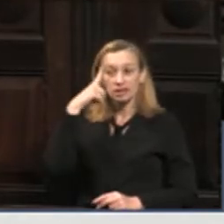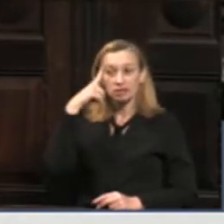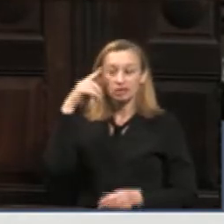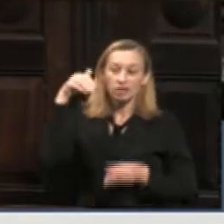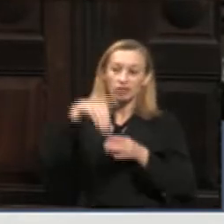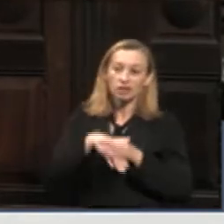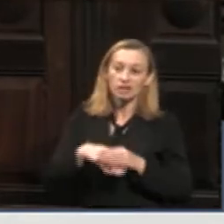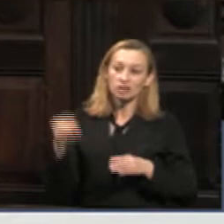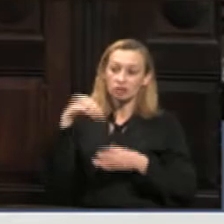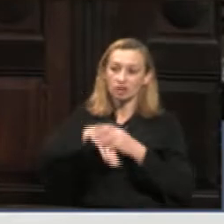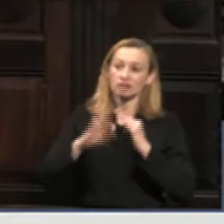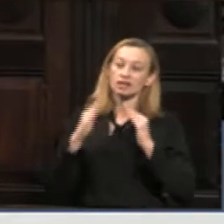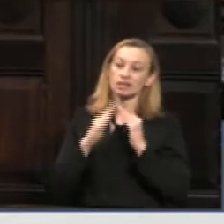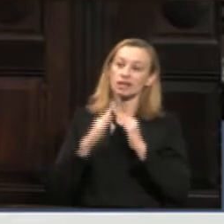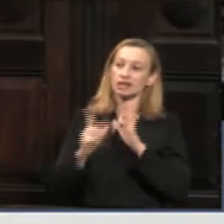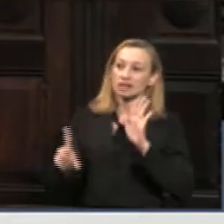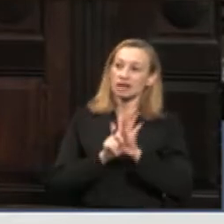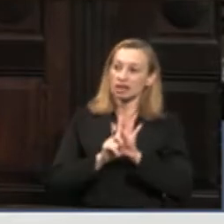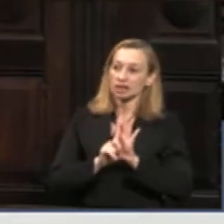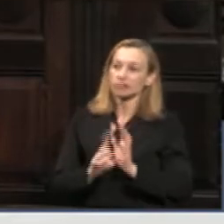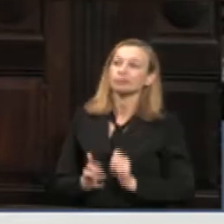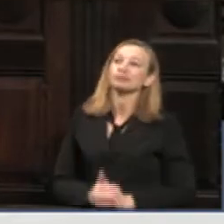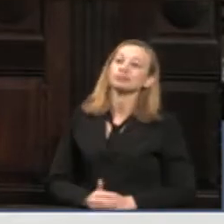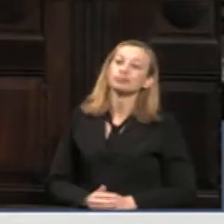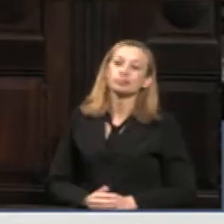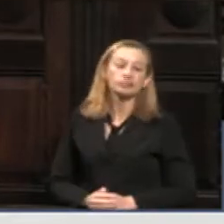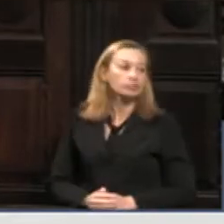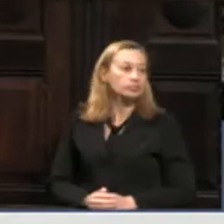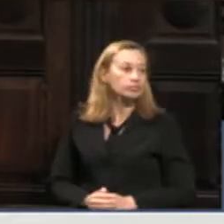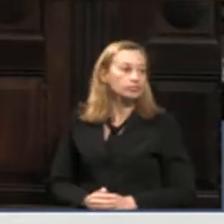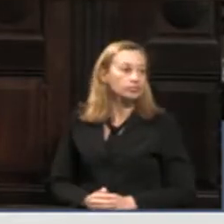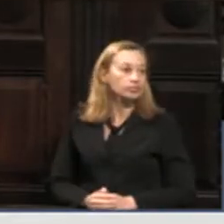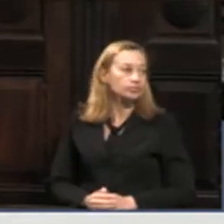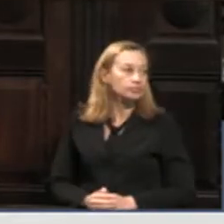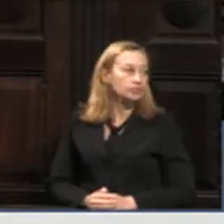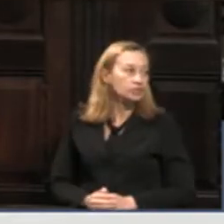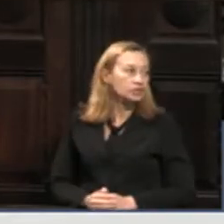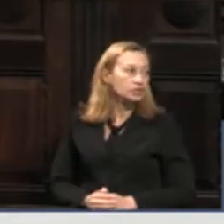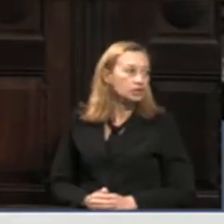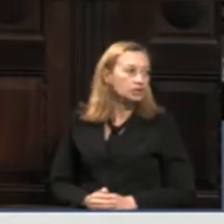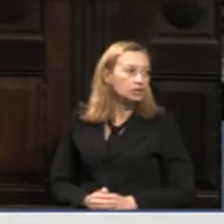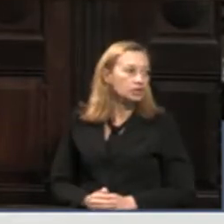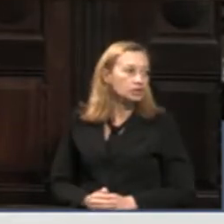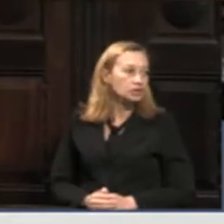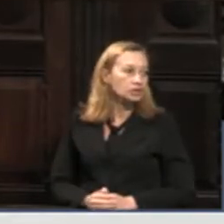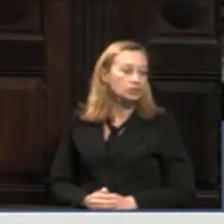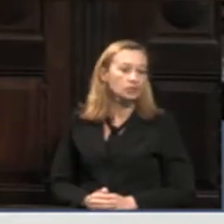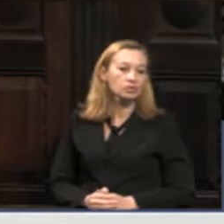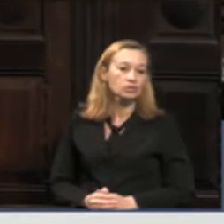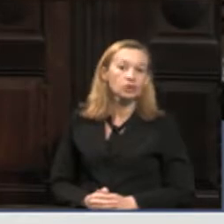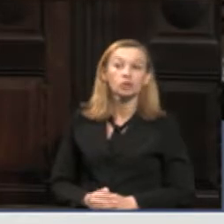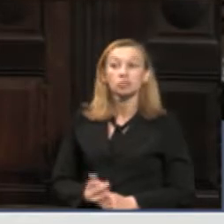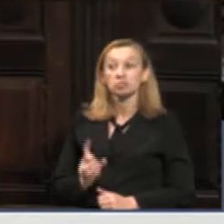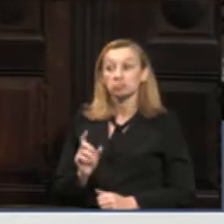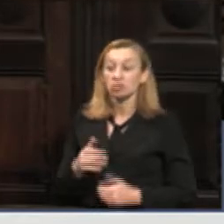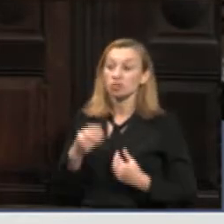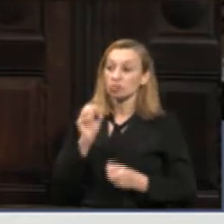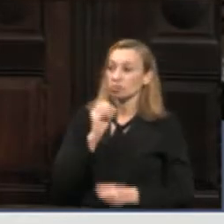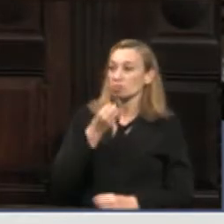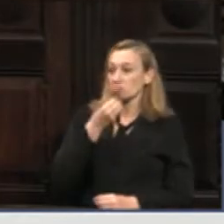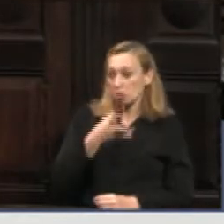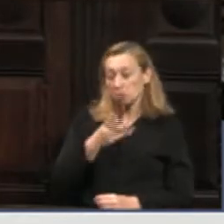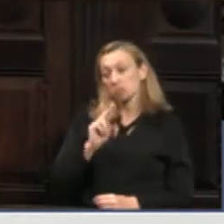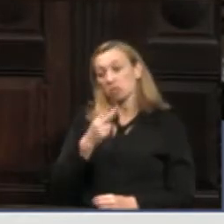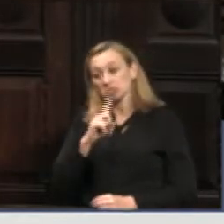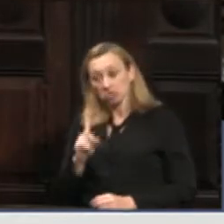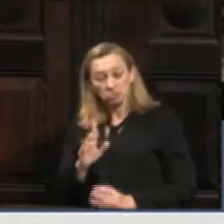quiçá, analisando o que foi o último pleito proporcional, onde, por